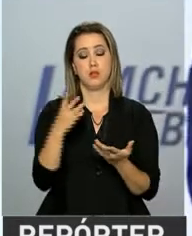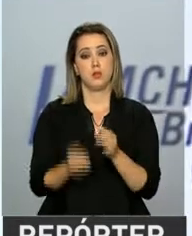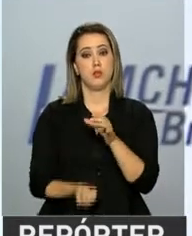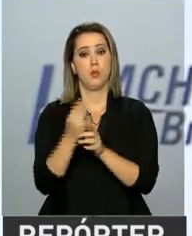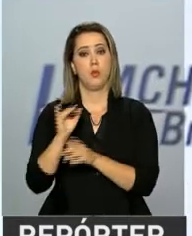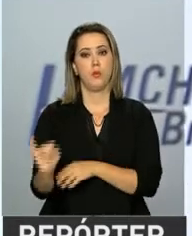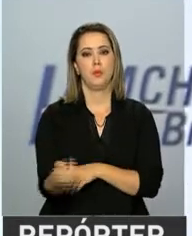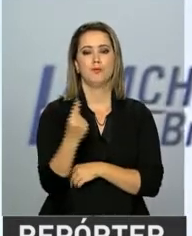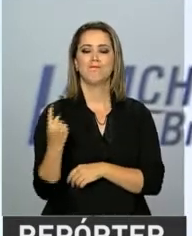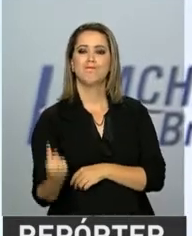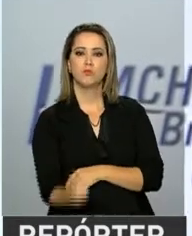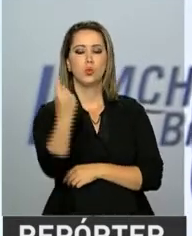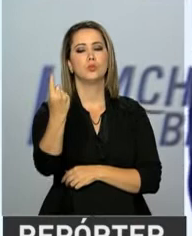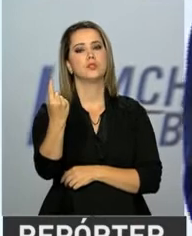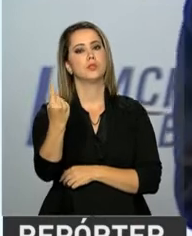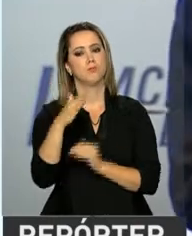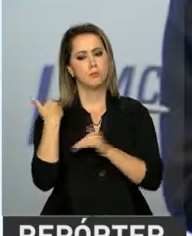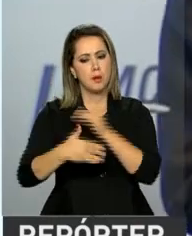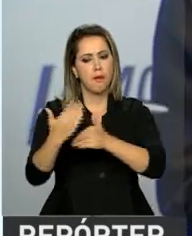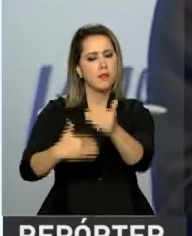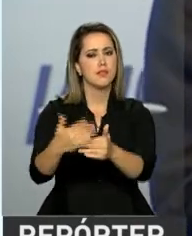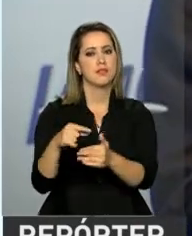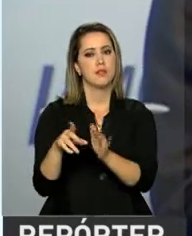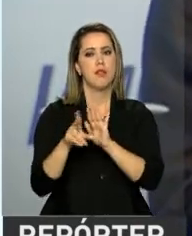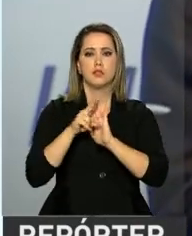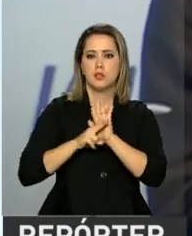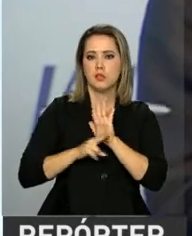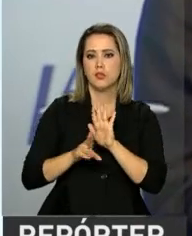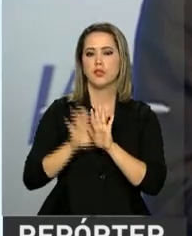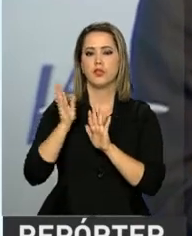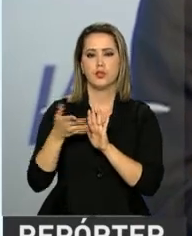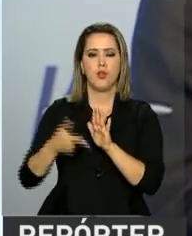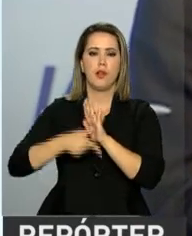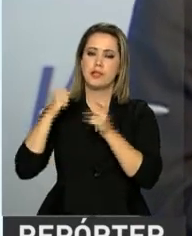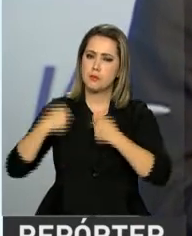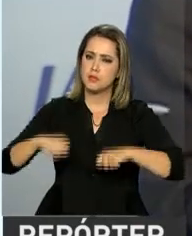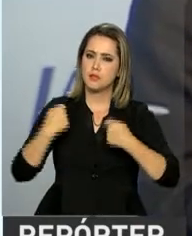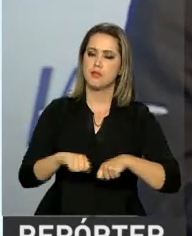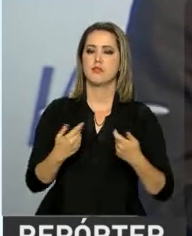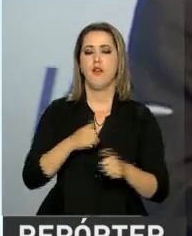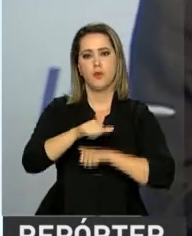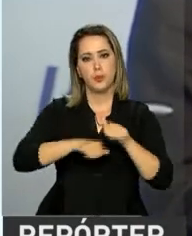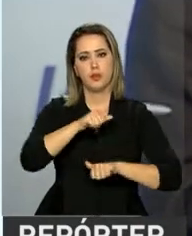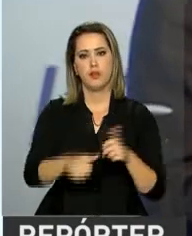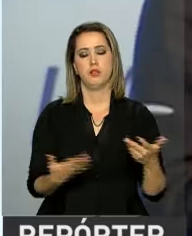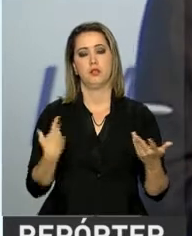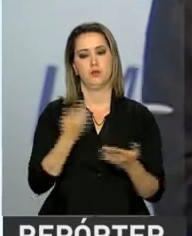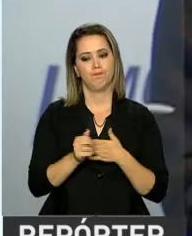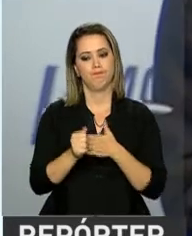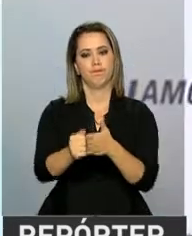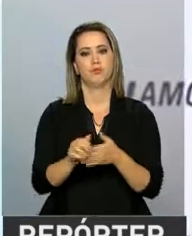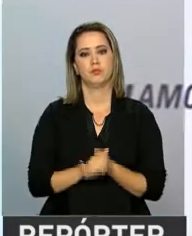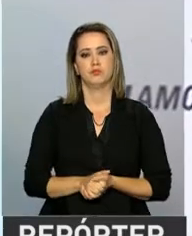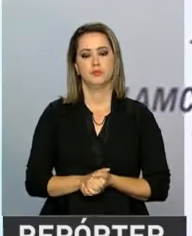uma oportunidade única para avançar em pautas há muito tempo demandadas que precisamos seguir